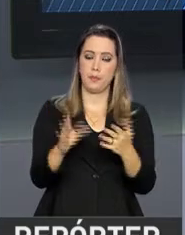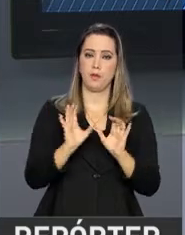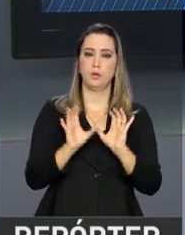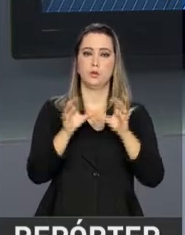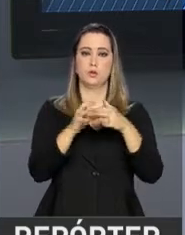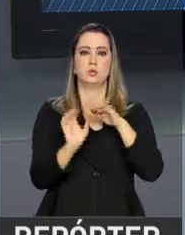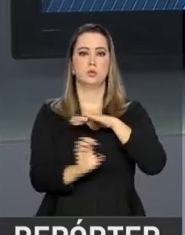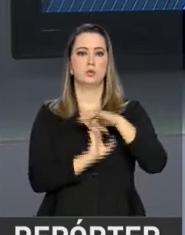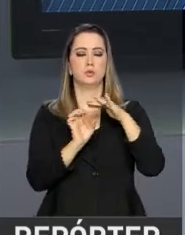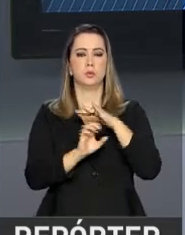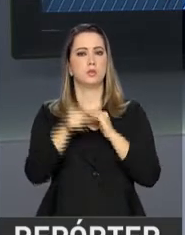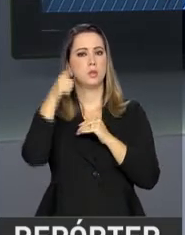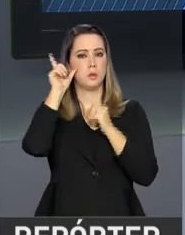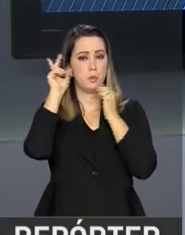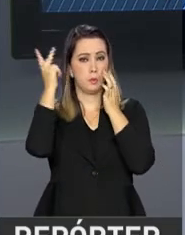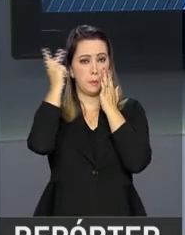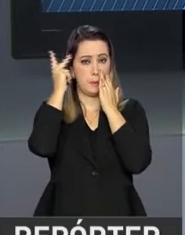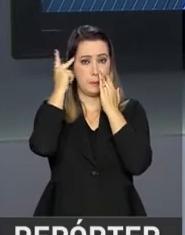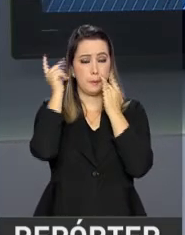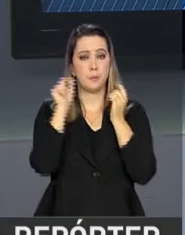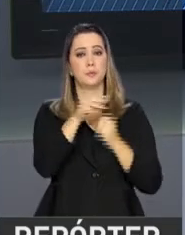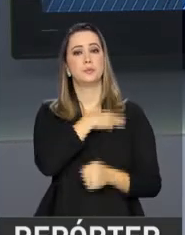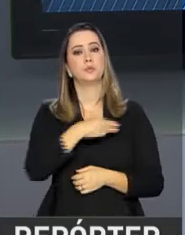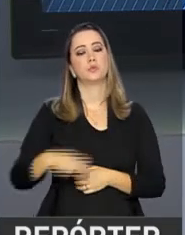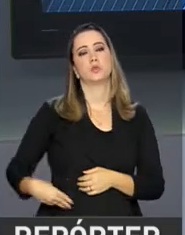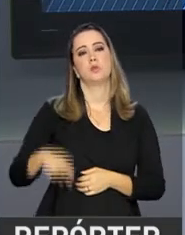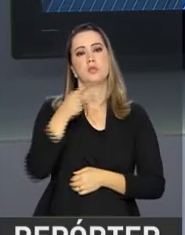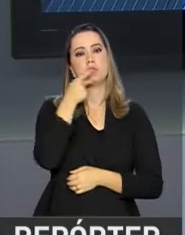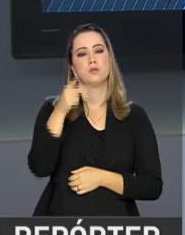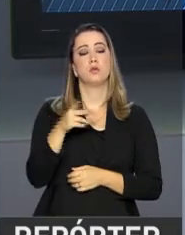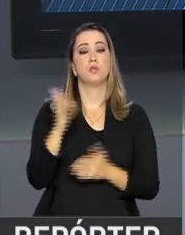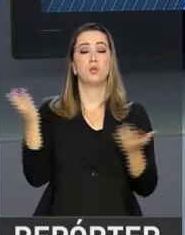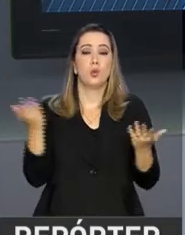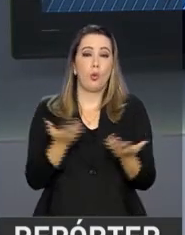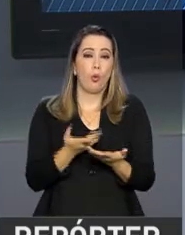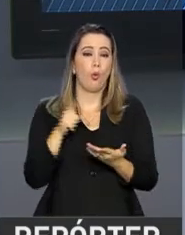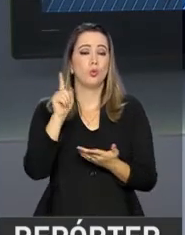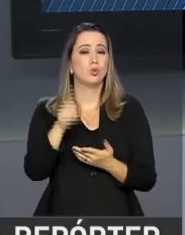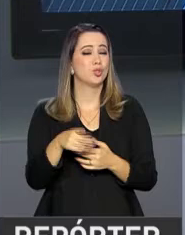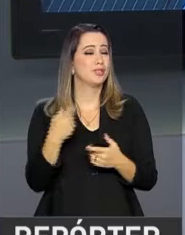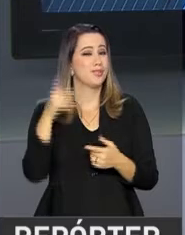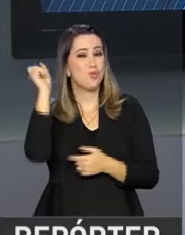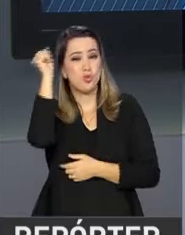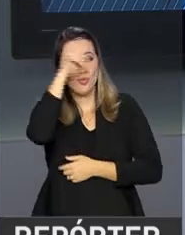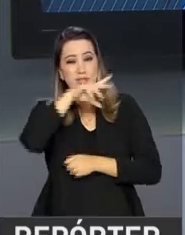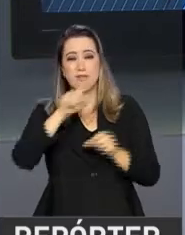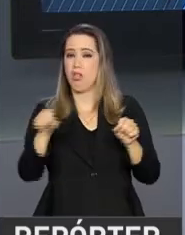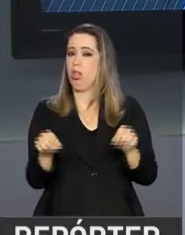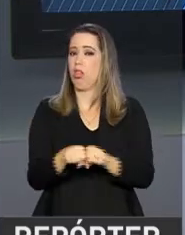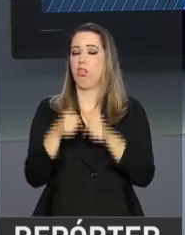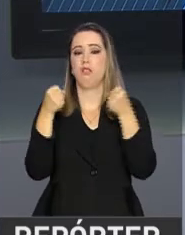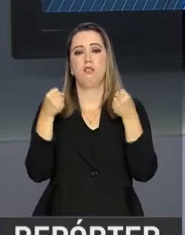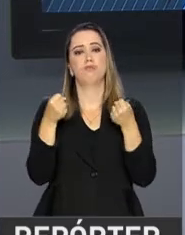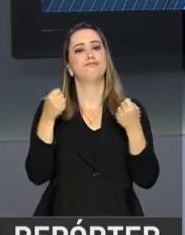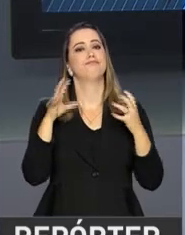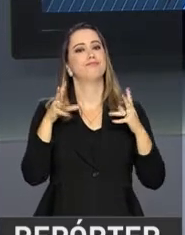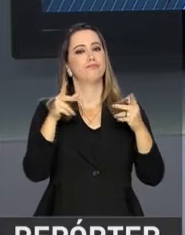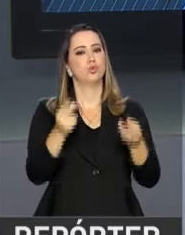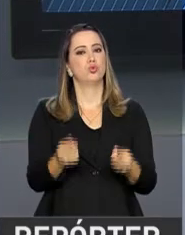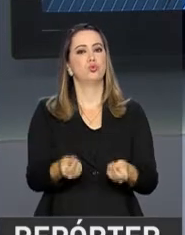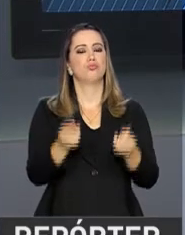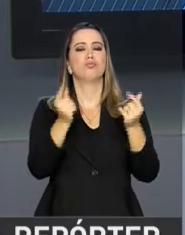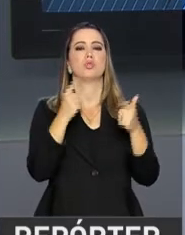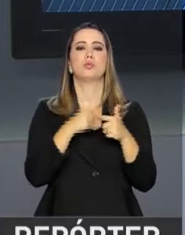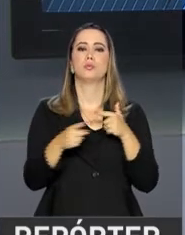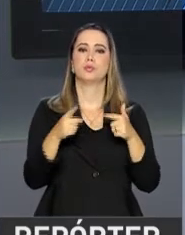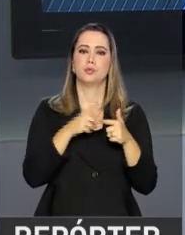para investidores ontem à noite em São Paulo, o ministro reforçou que o atual sistema é insustentável e, sem mudança, todo o orçamento